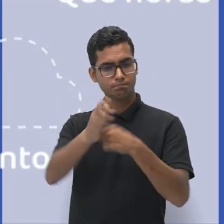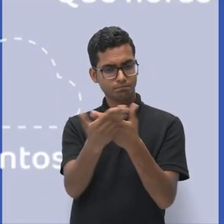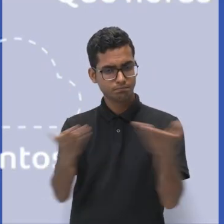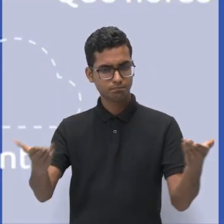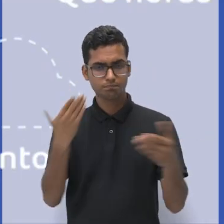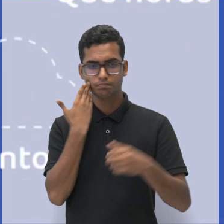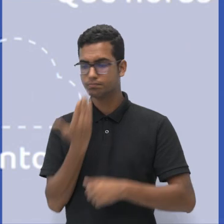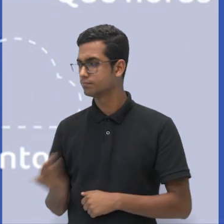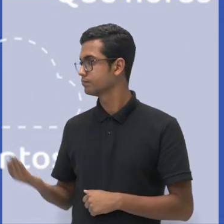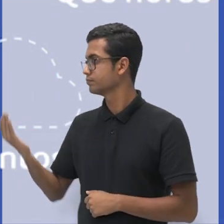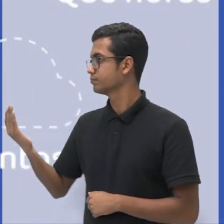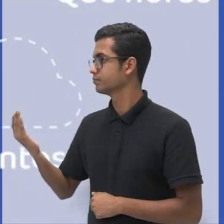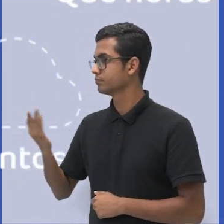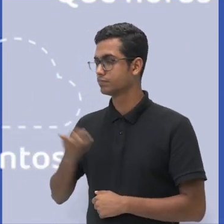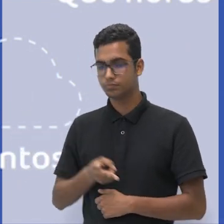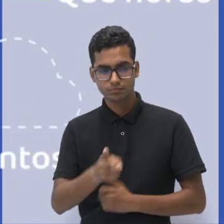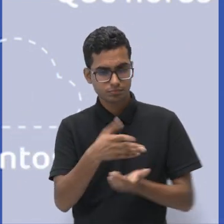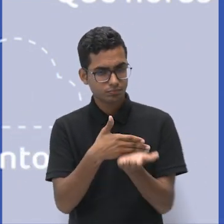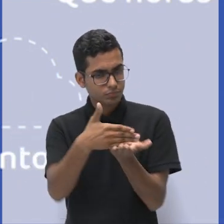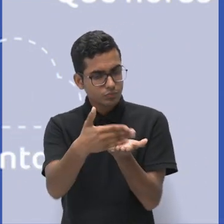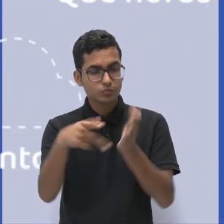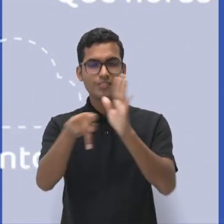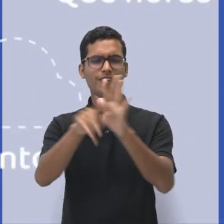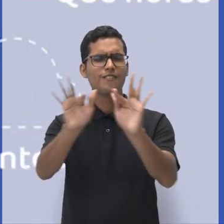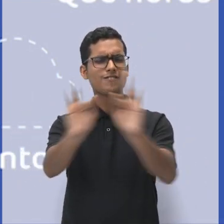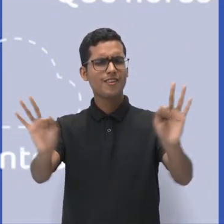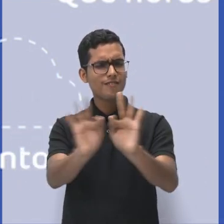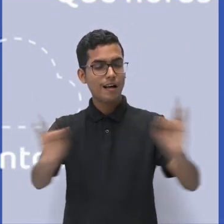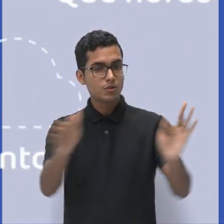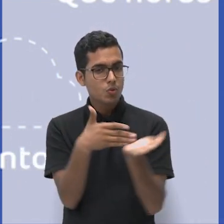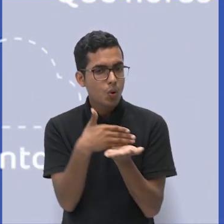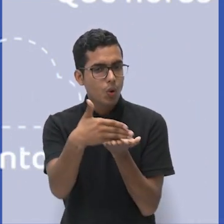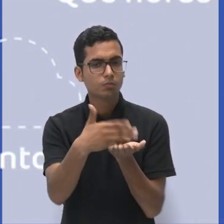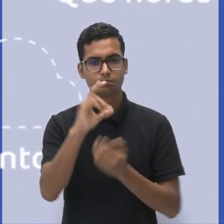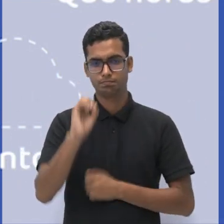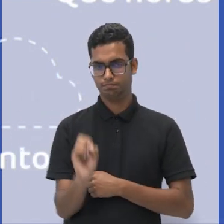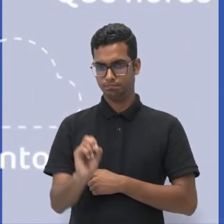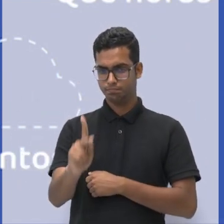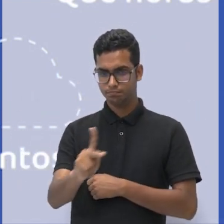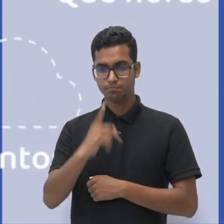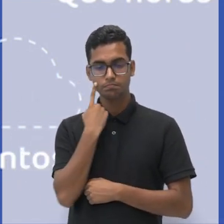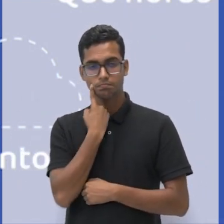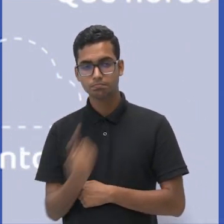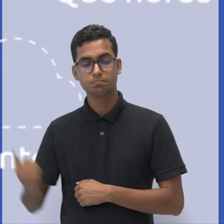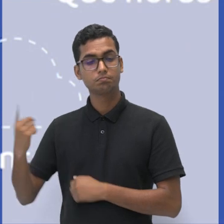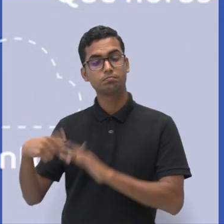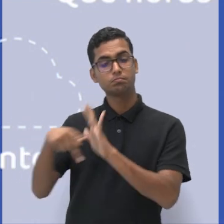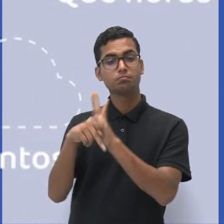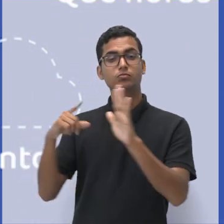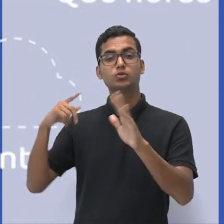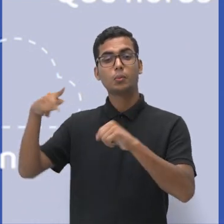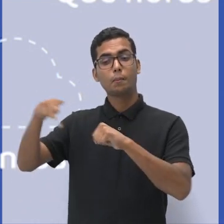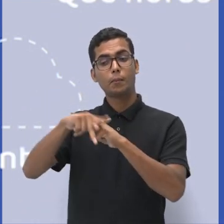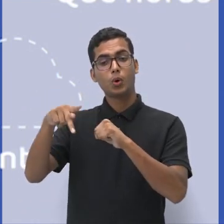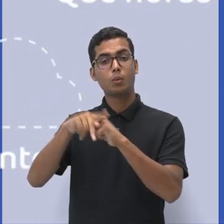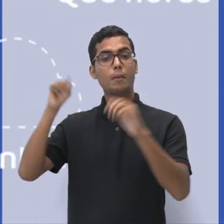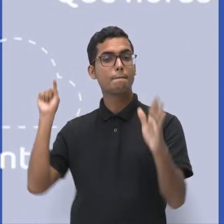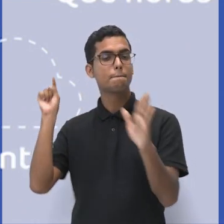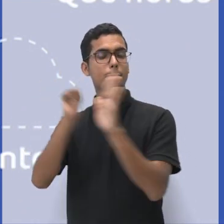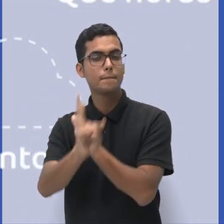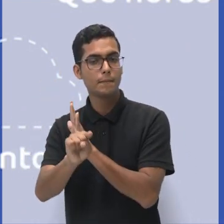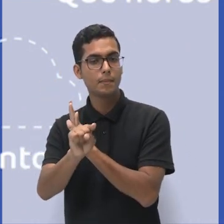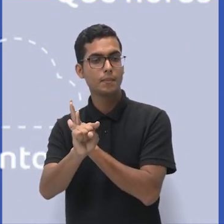vocês, né? Eles sempre iniciam uma frase, sempre no começo, tá? Se eles forem pronomes interrogativos, se eles forem